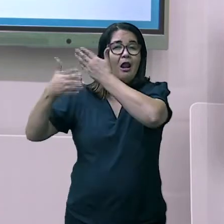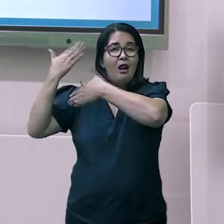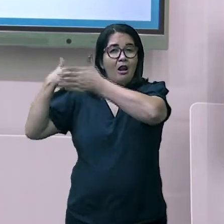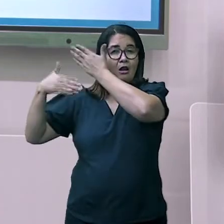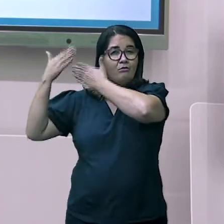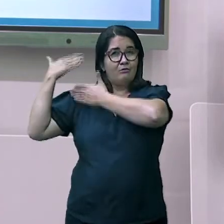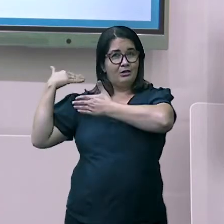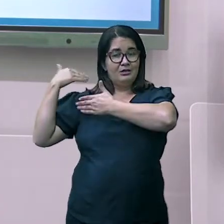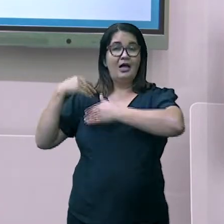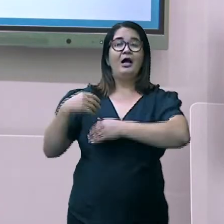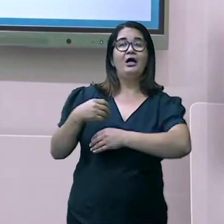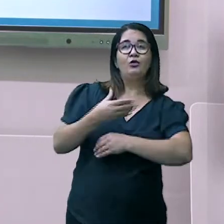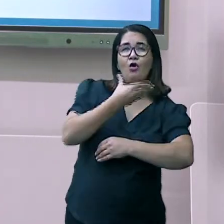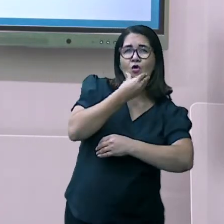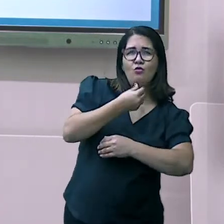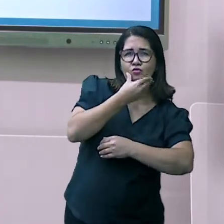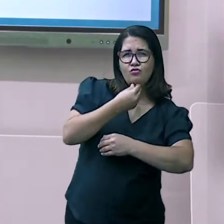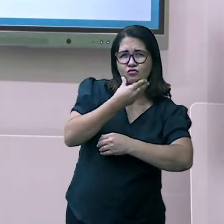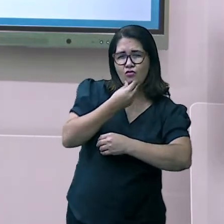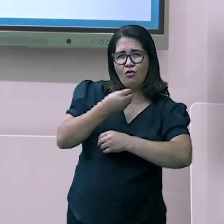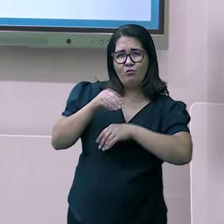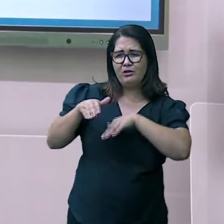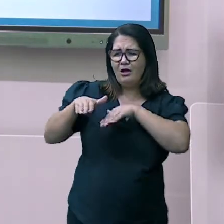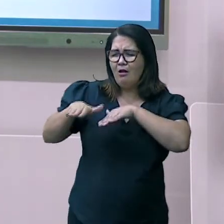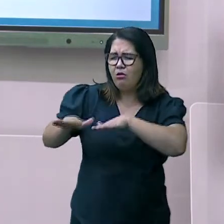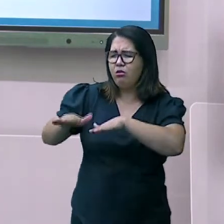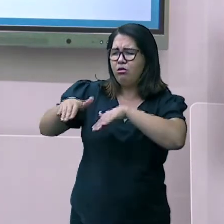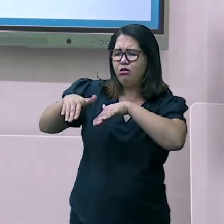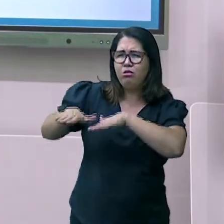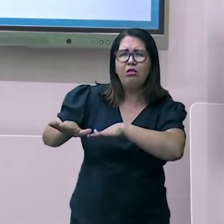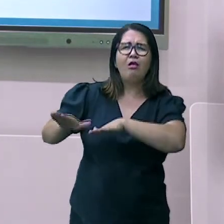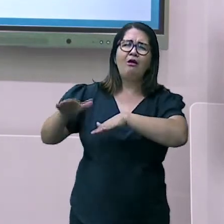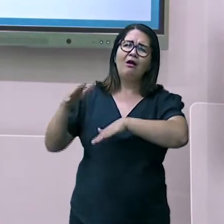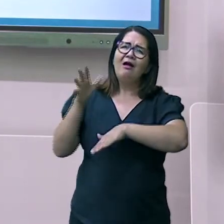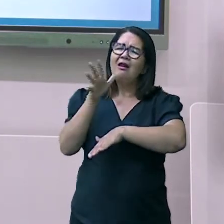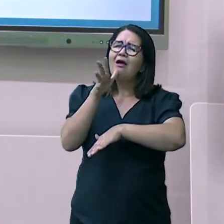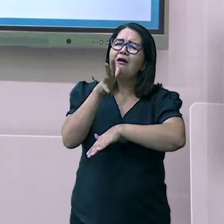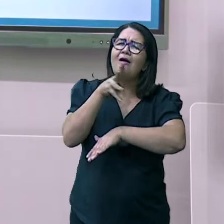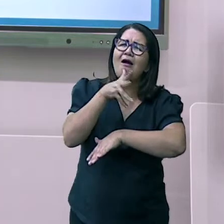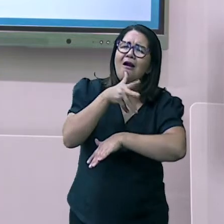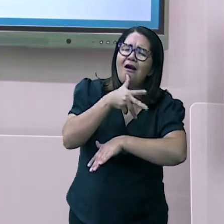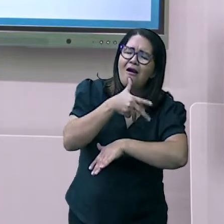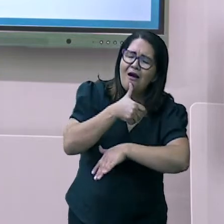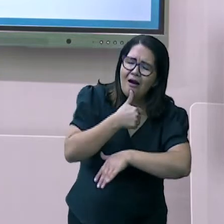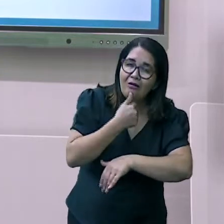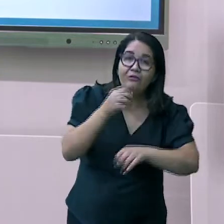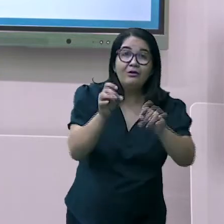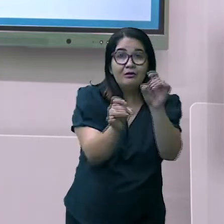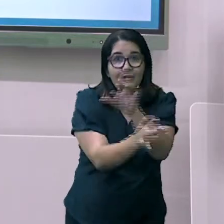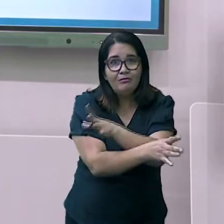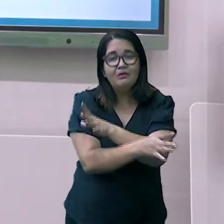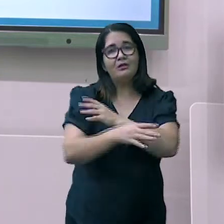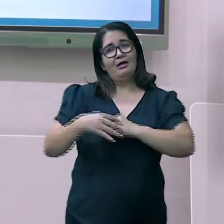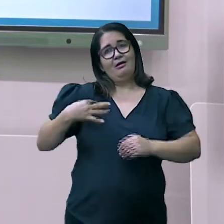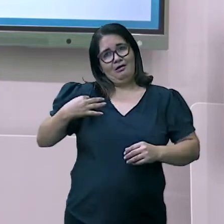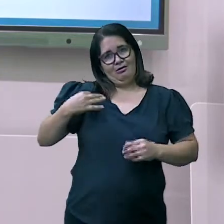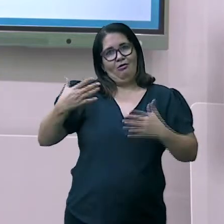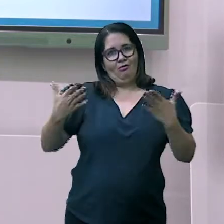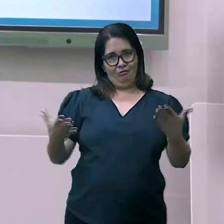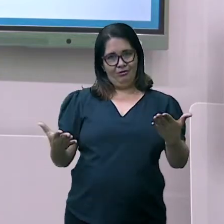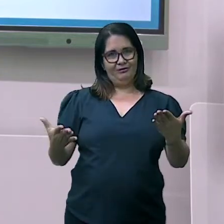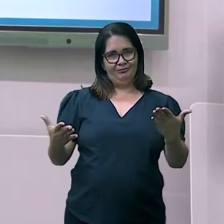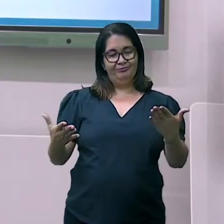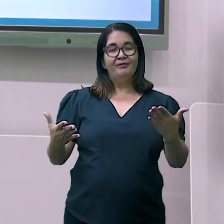modelo fabricado pelo alfaiate muito mais caro do que às vezes um modelo que a gente compra que